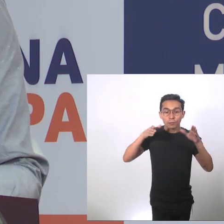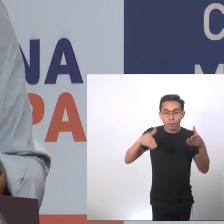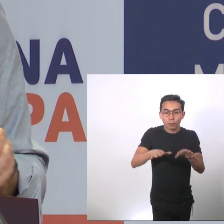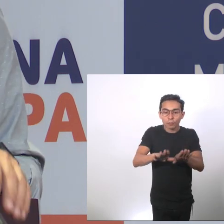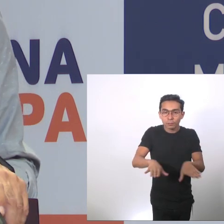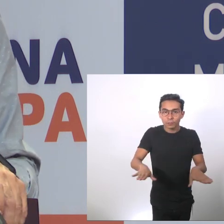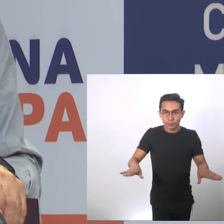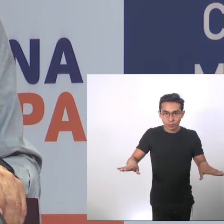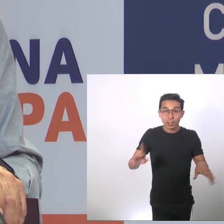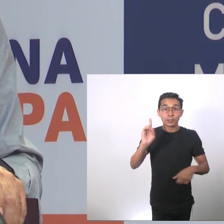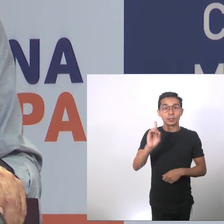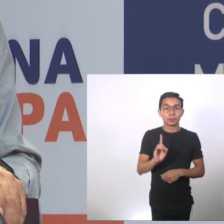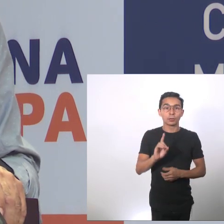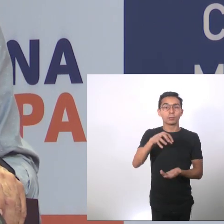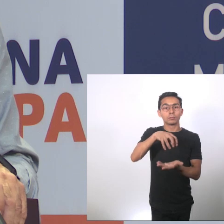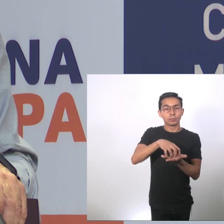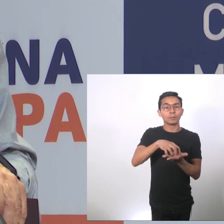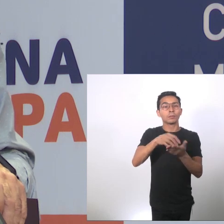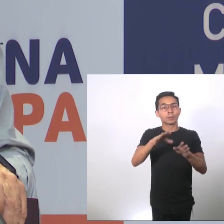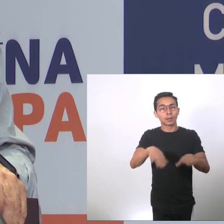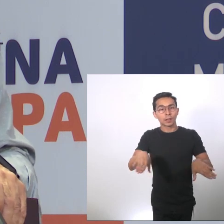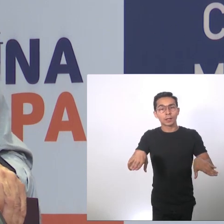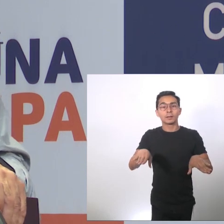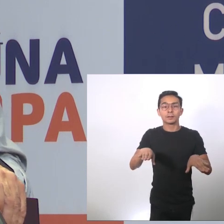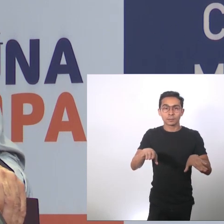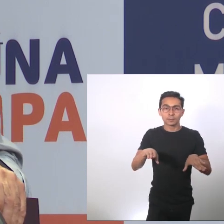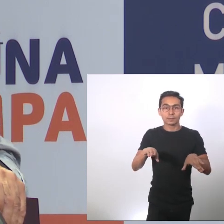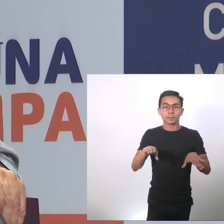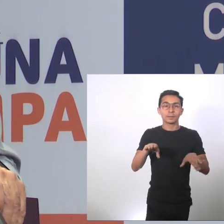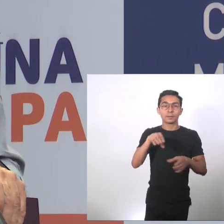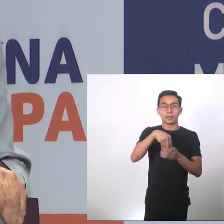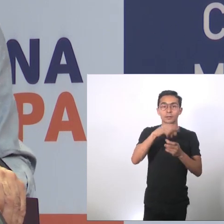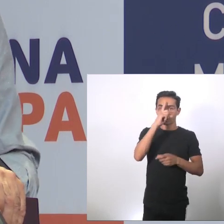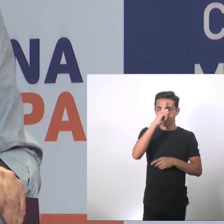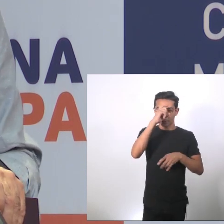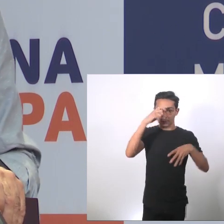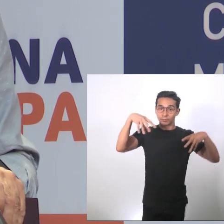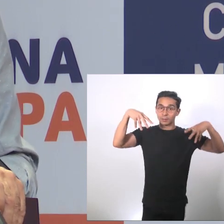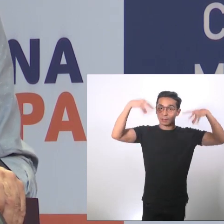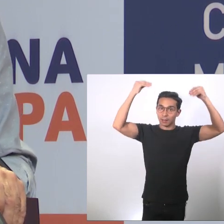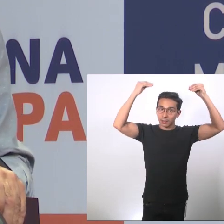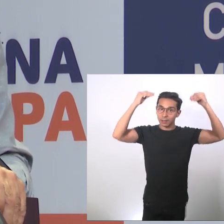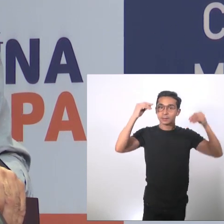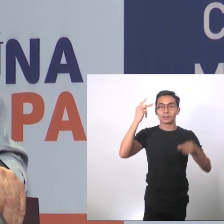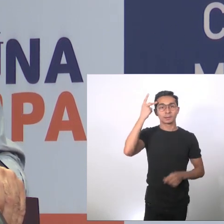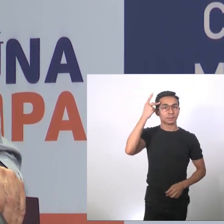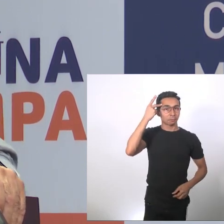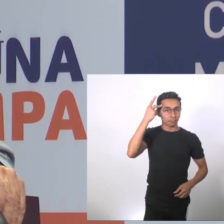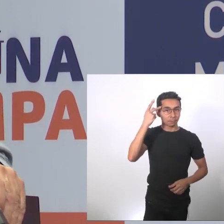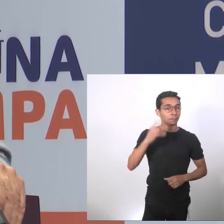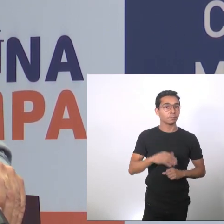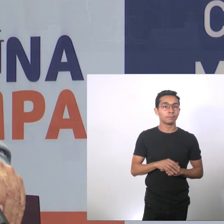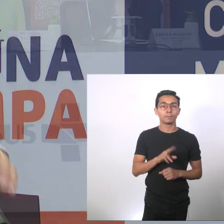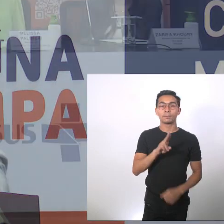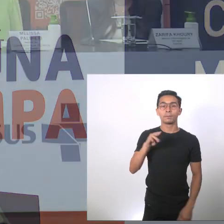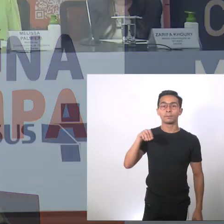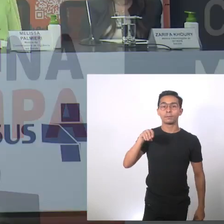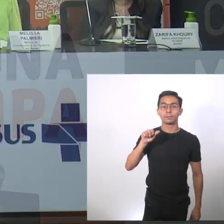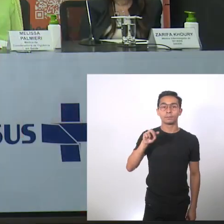Departamento de Pediatria da Faculdade de Ciências Médicas da Santa Casa de São Paulo, Dr. Marco Aurélio